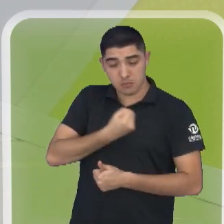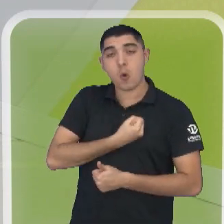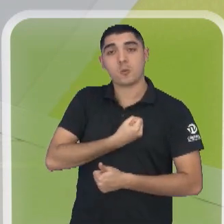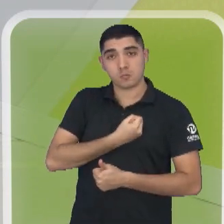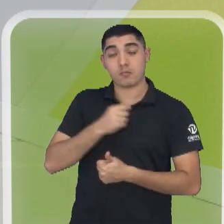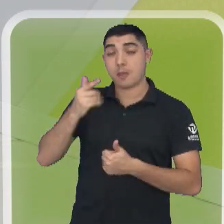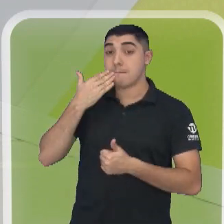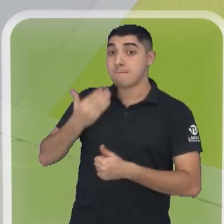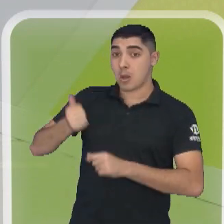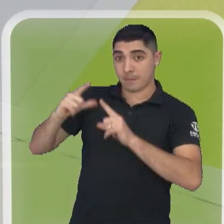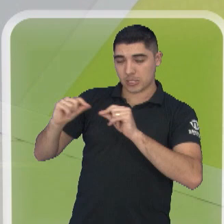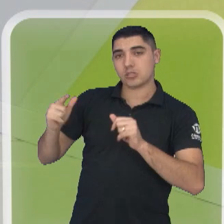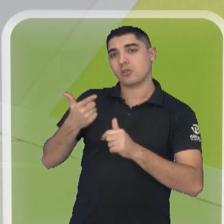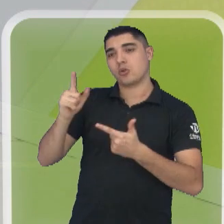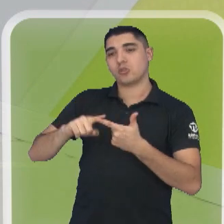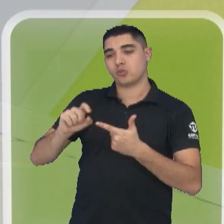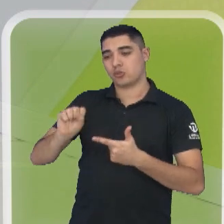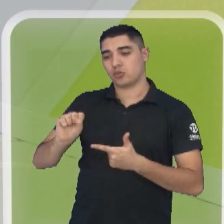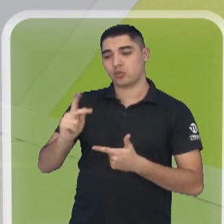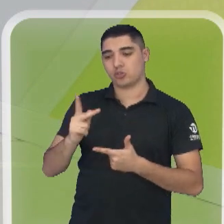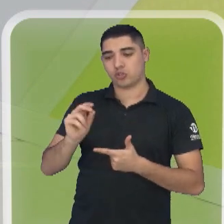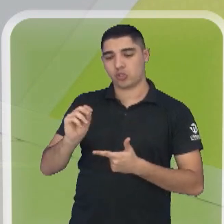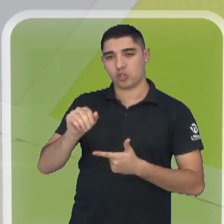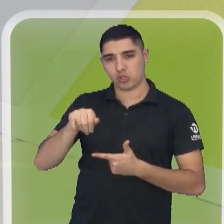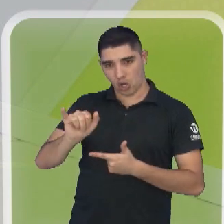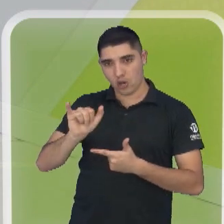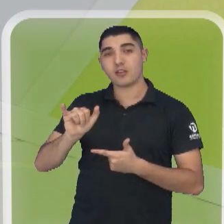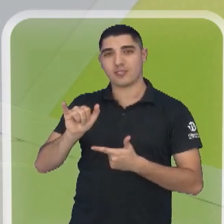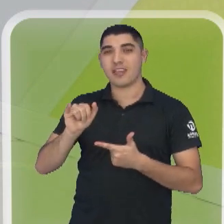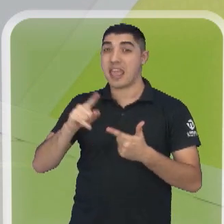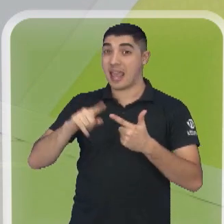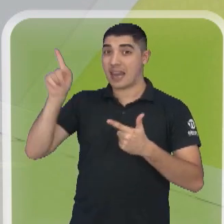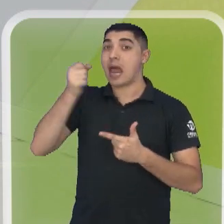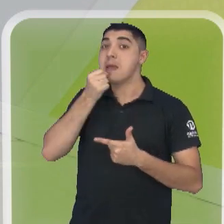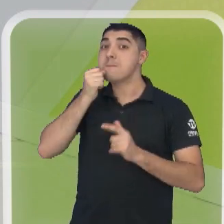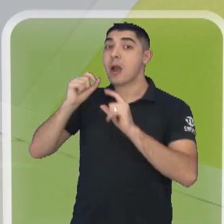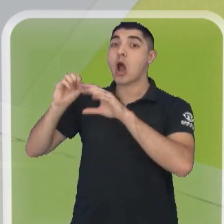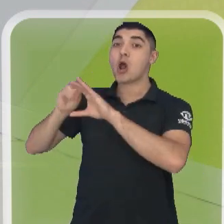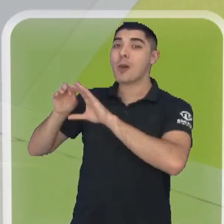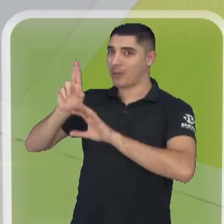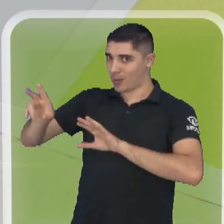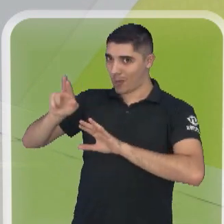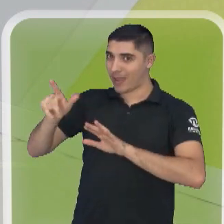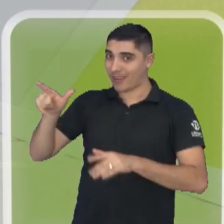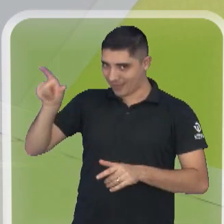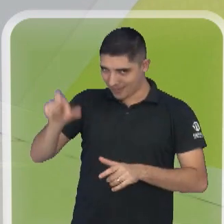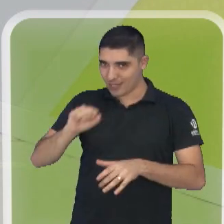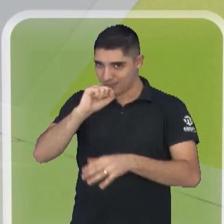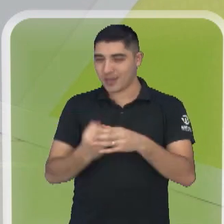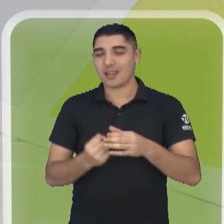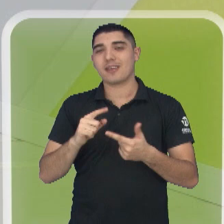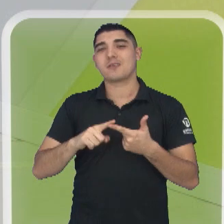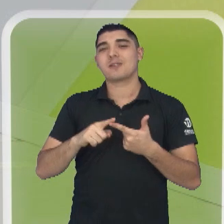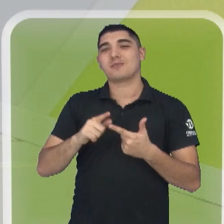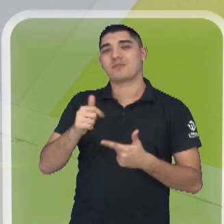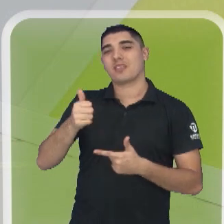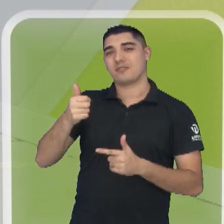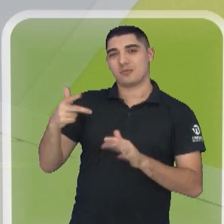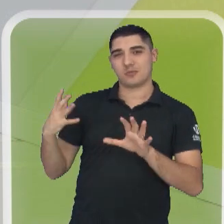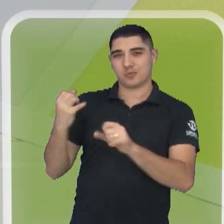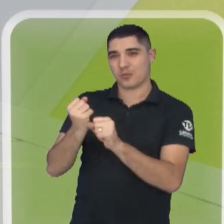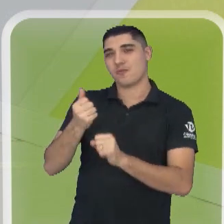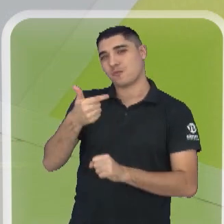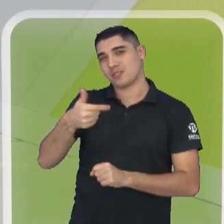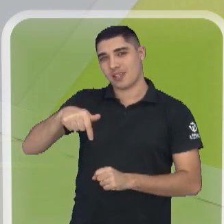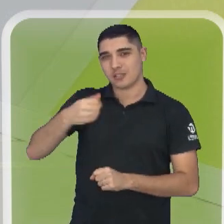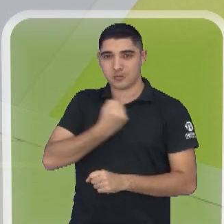do Brasília, seguido pelo Scheuer, que não é o repórter da TV Globo. Ele, 17 pontos, 10 rebotes, 3 assistências, double-double para